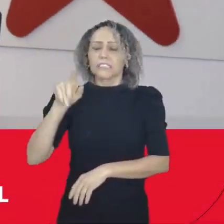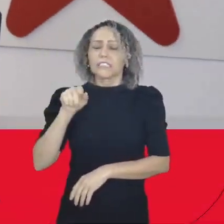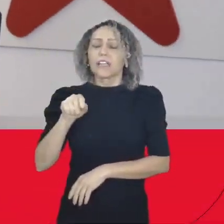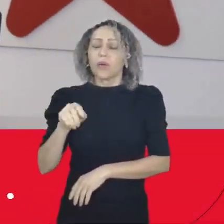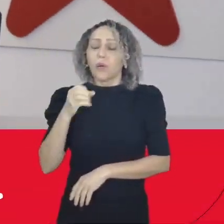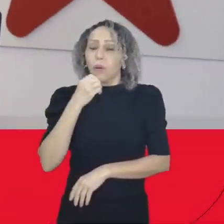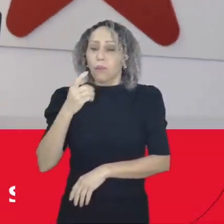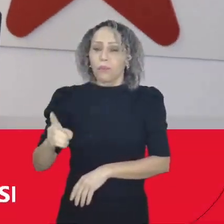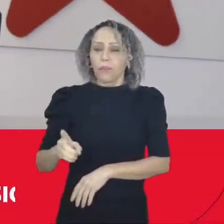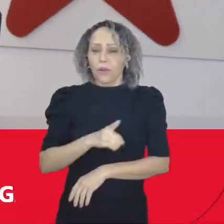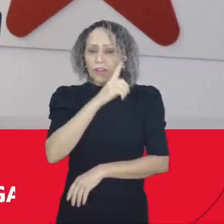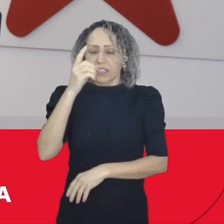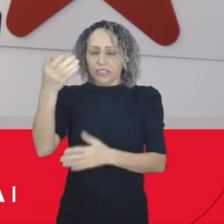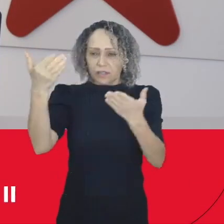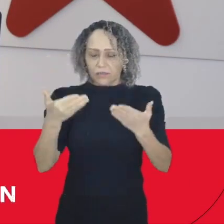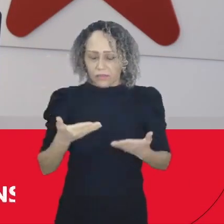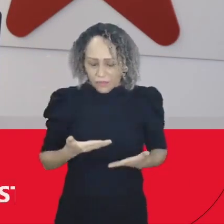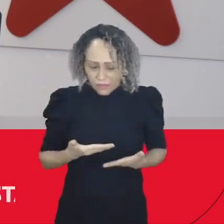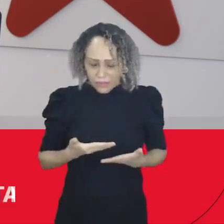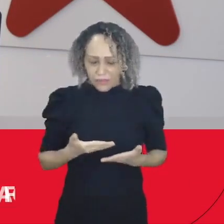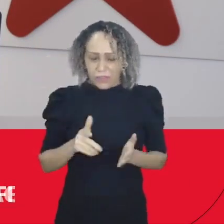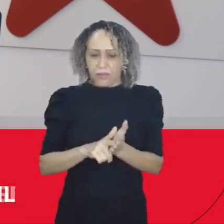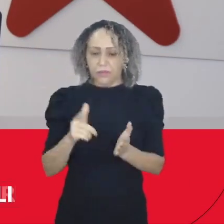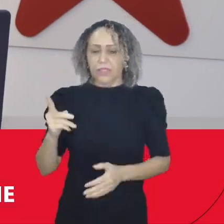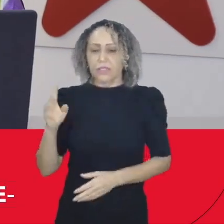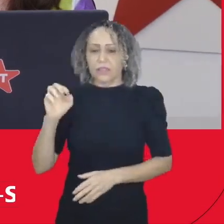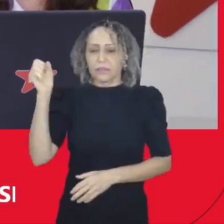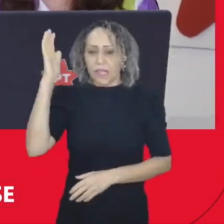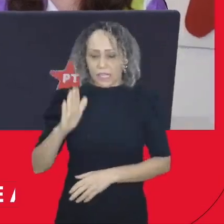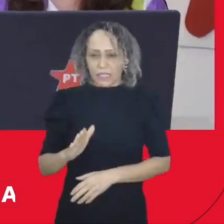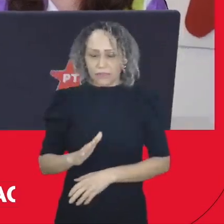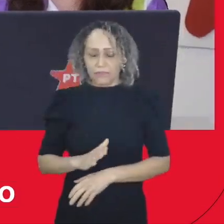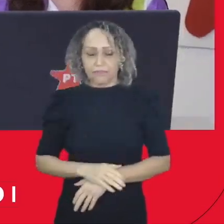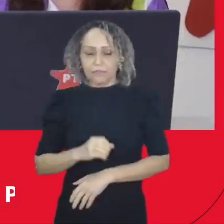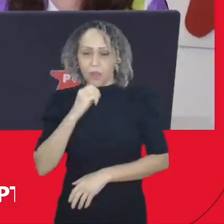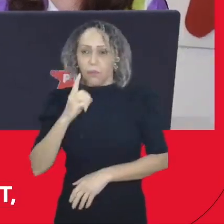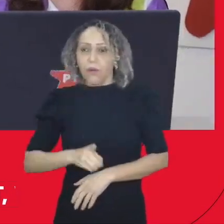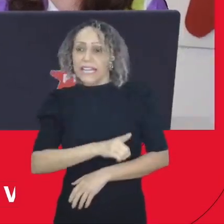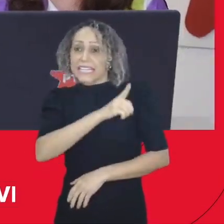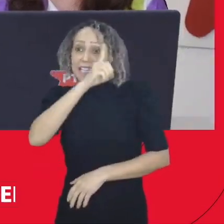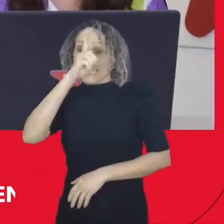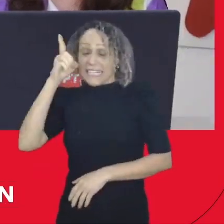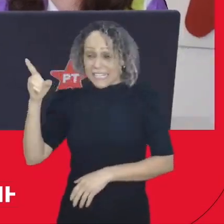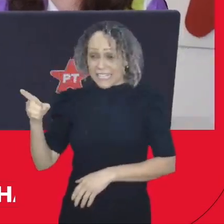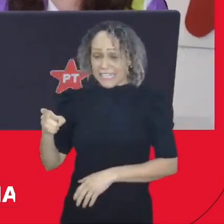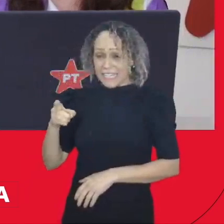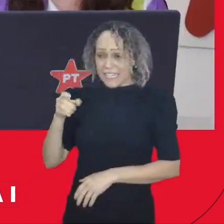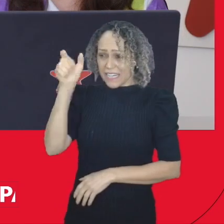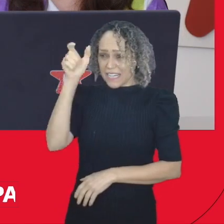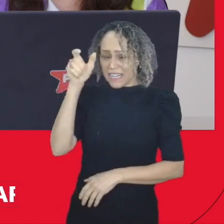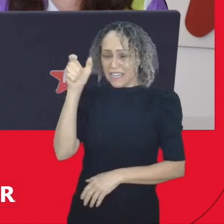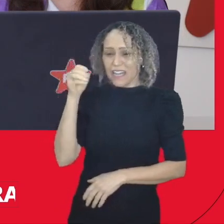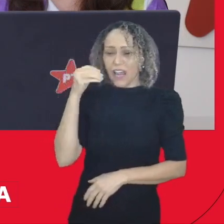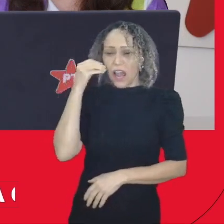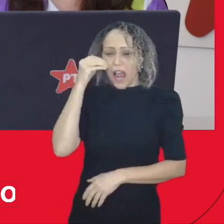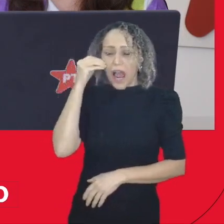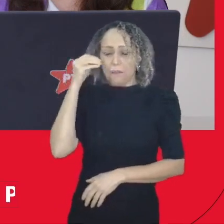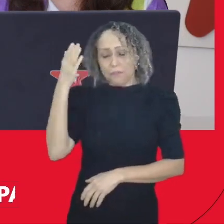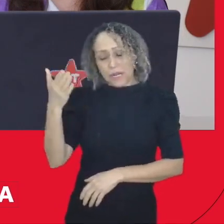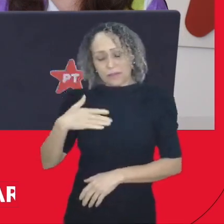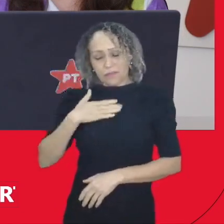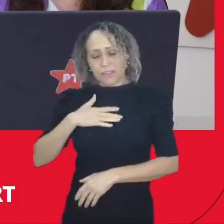bem-vindo ao Jornal PT Brasil. Bom dia, Amanda. Prazer enorme estar conversando contigo mais uma